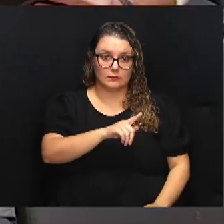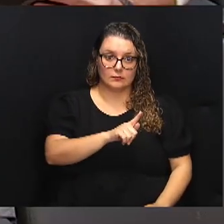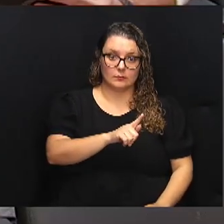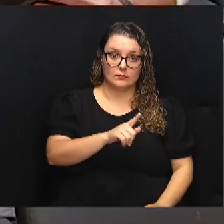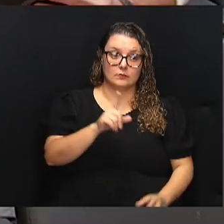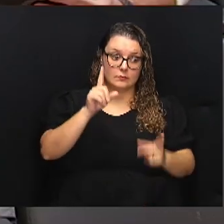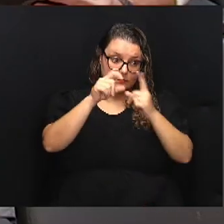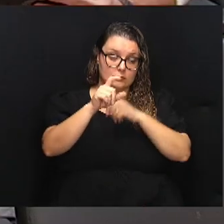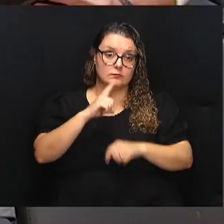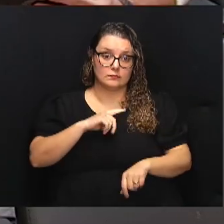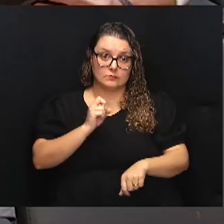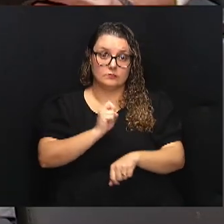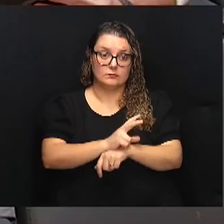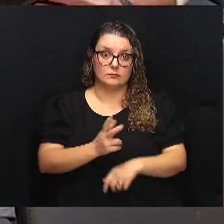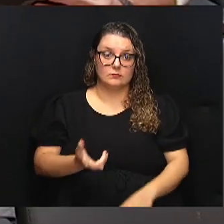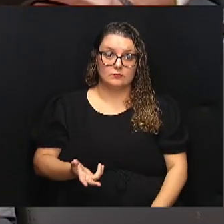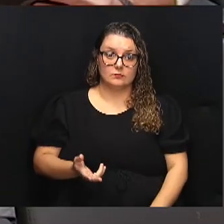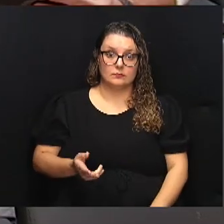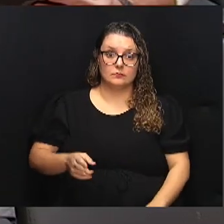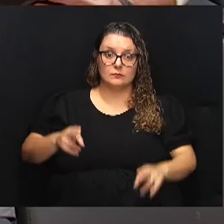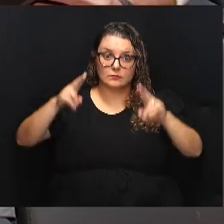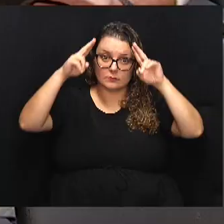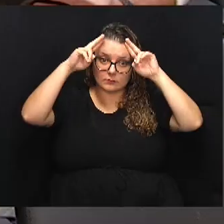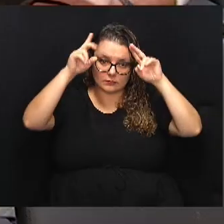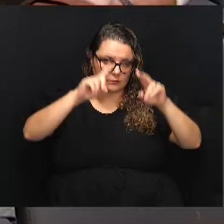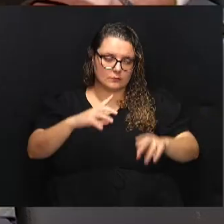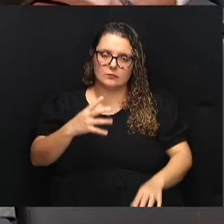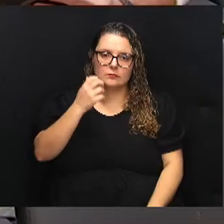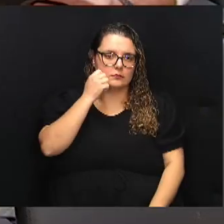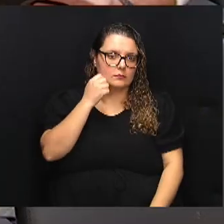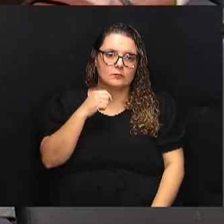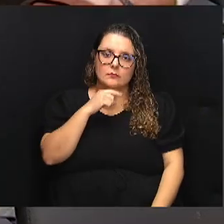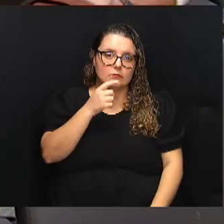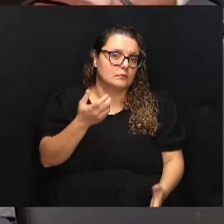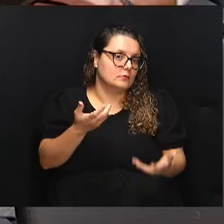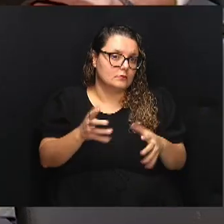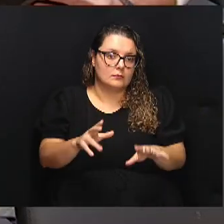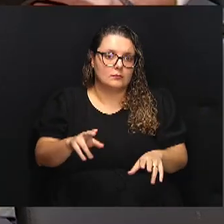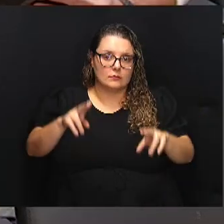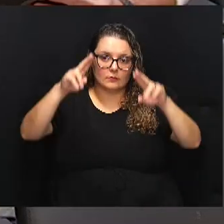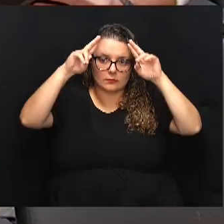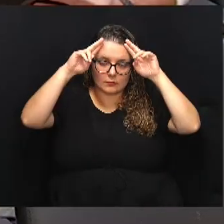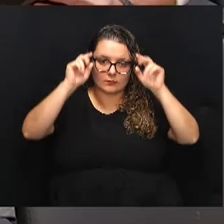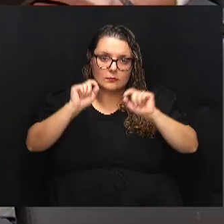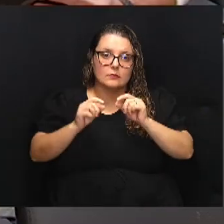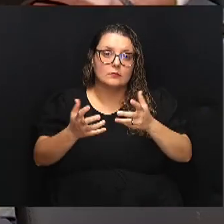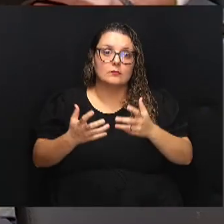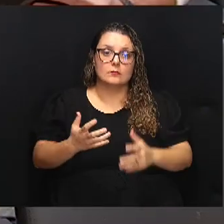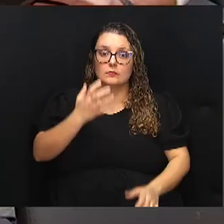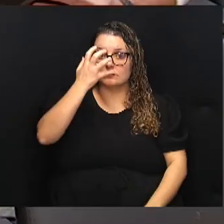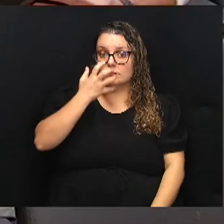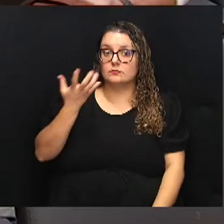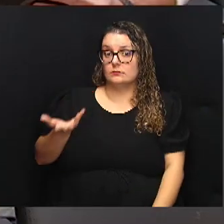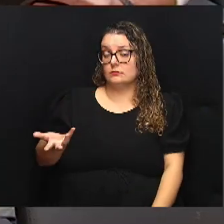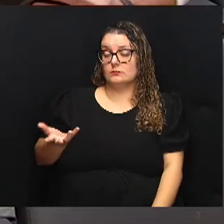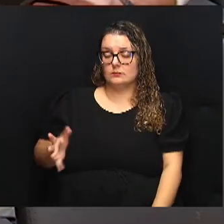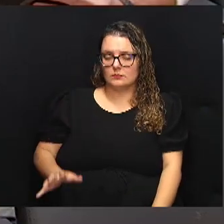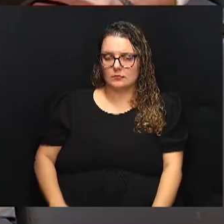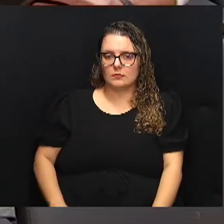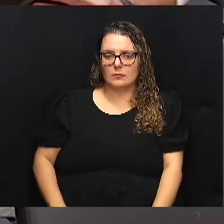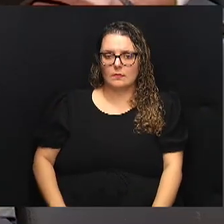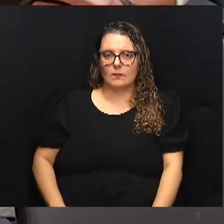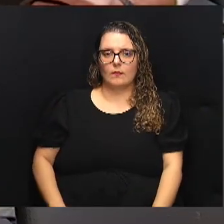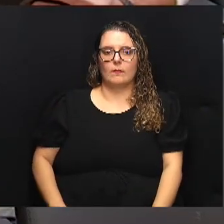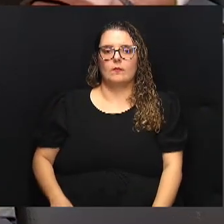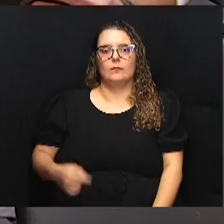vaga, o pitbull não é adotado. Ninguém quer mais um pitbull. Quem que vai querer um pitbull furioso, né? E aí ele vai para um